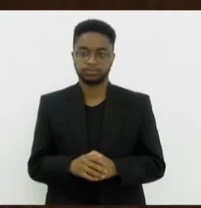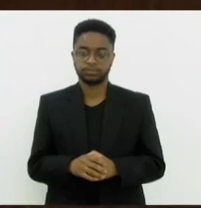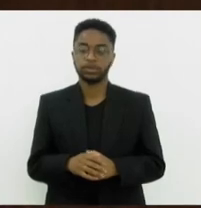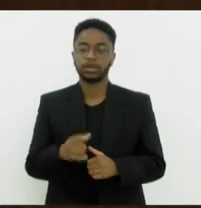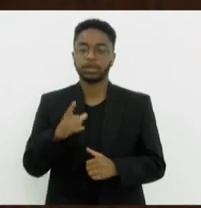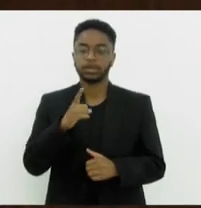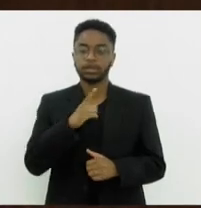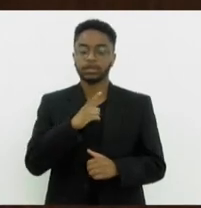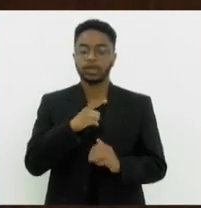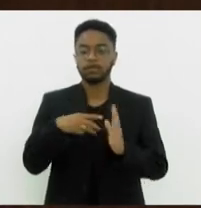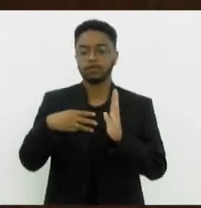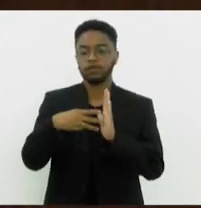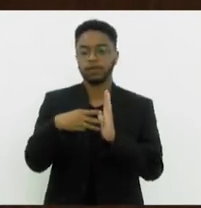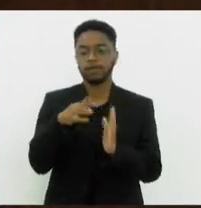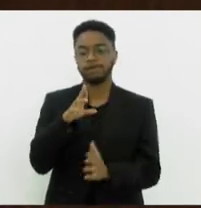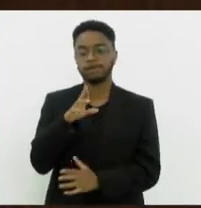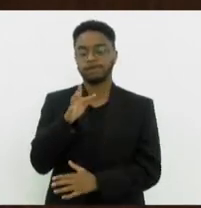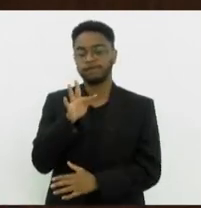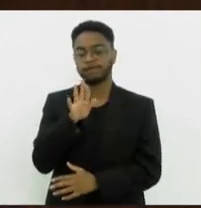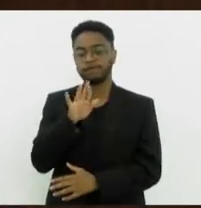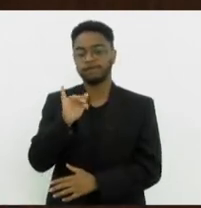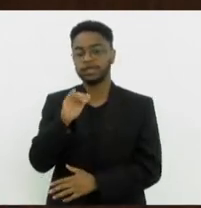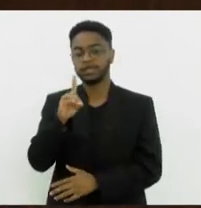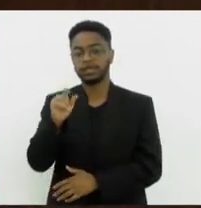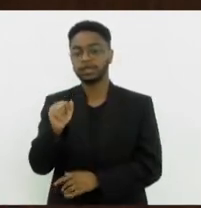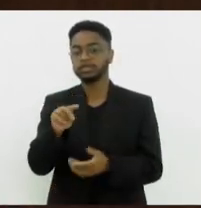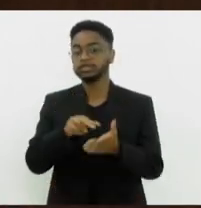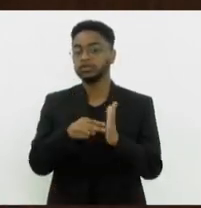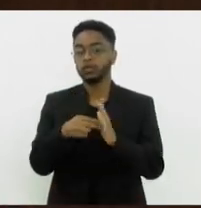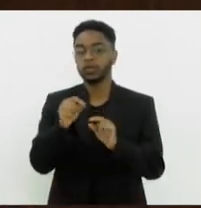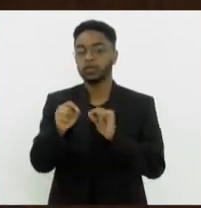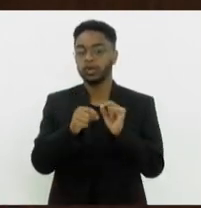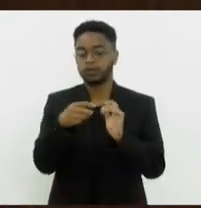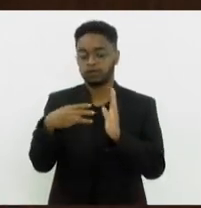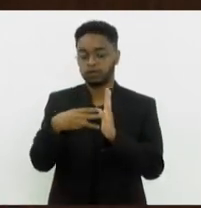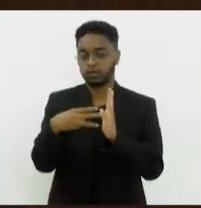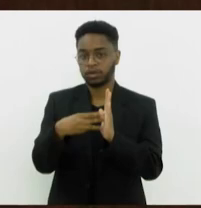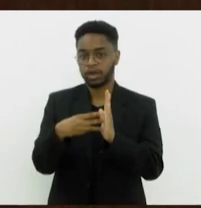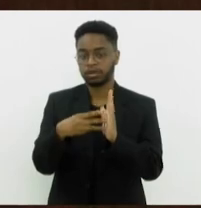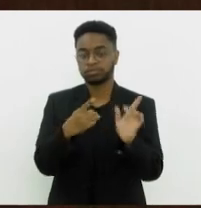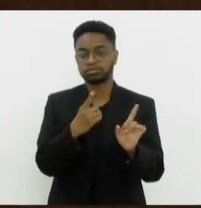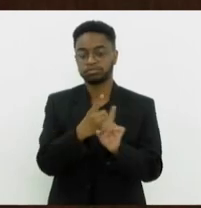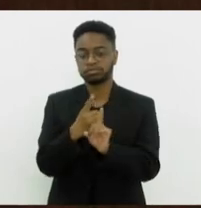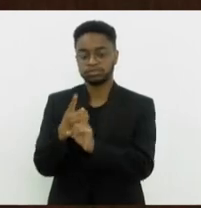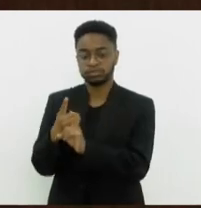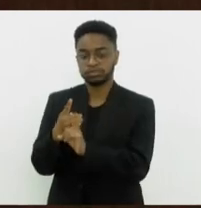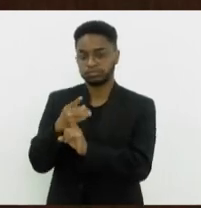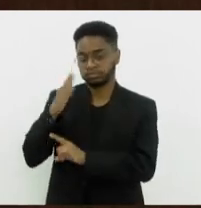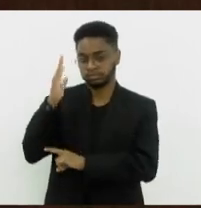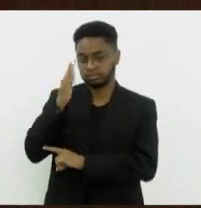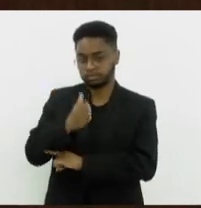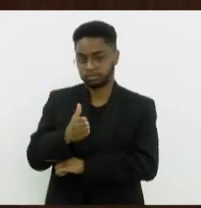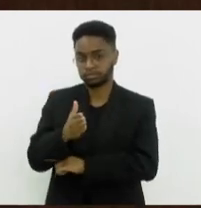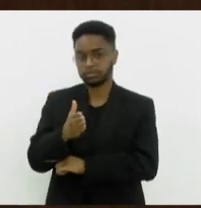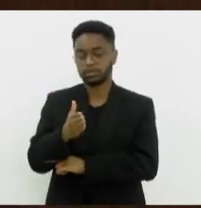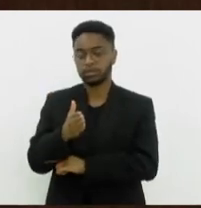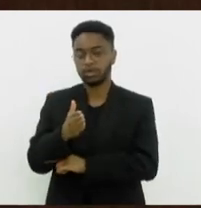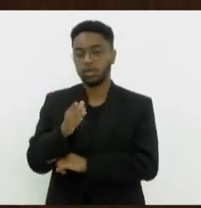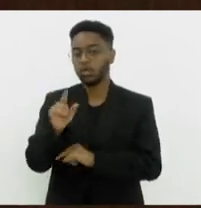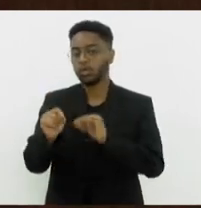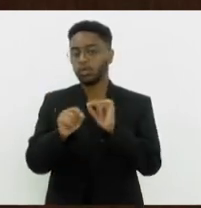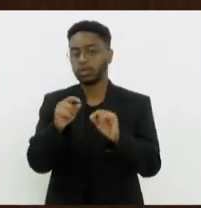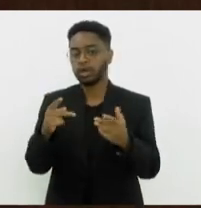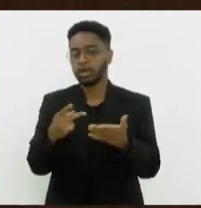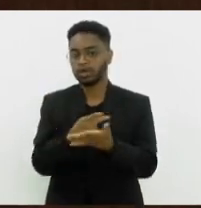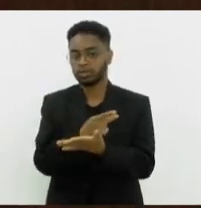formulário FRIDA, que nada mais é do que um formulário que identifica de maneira objetiva a